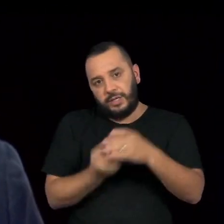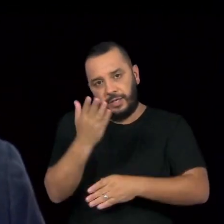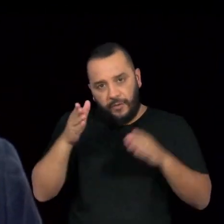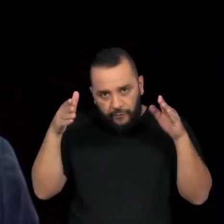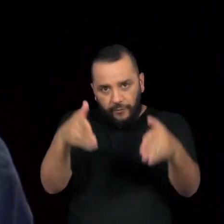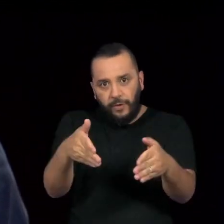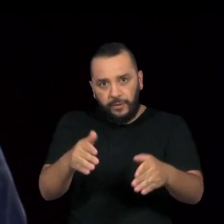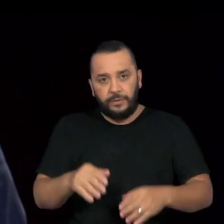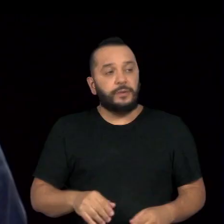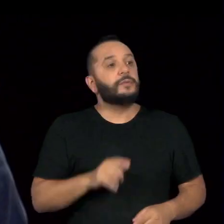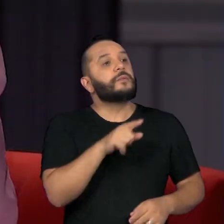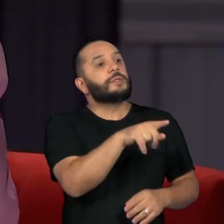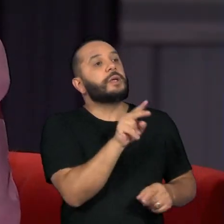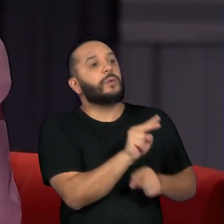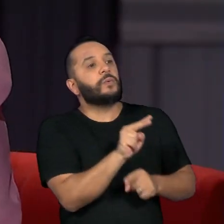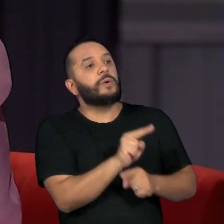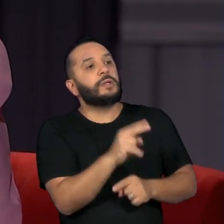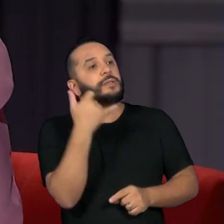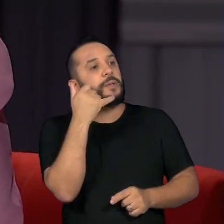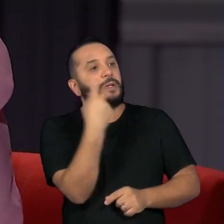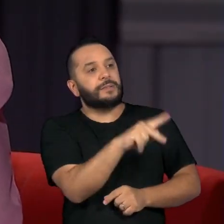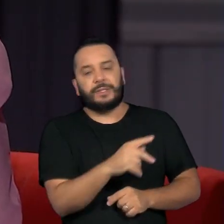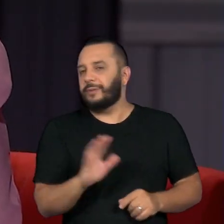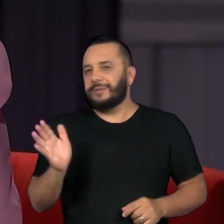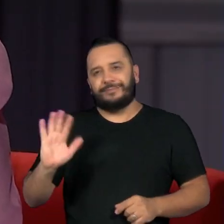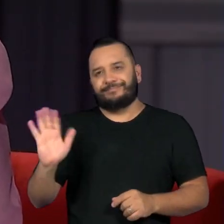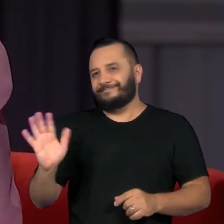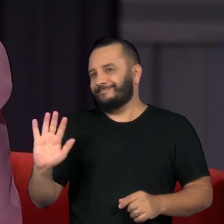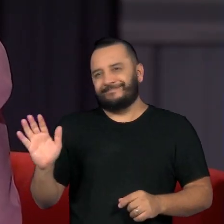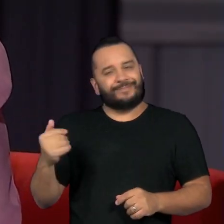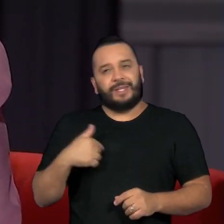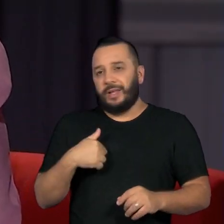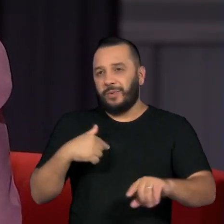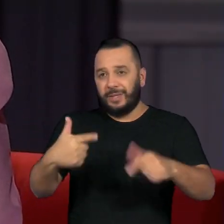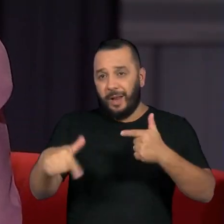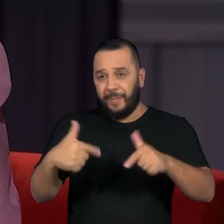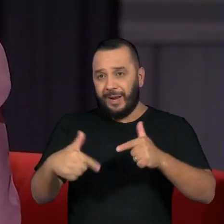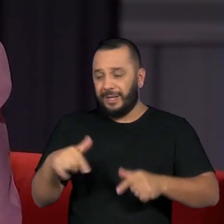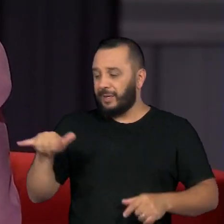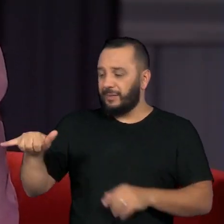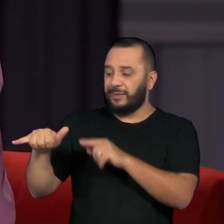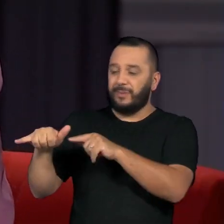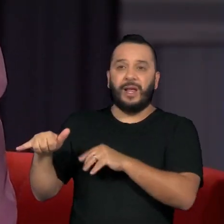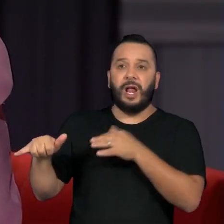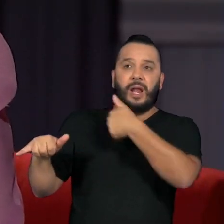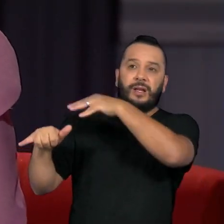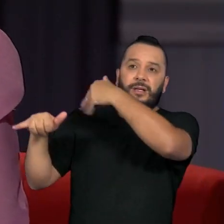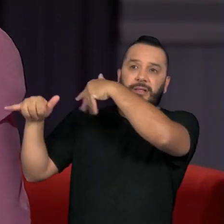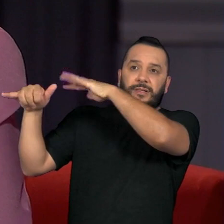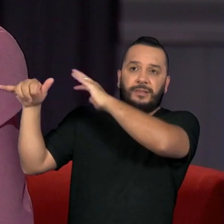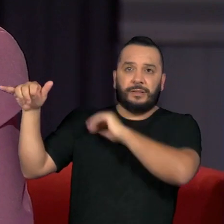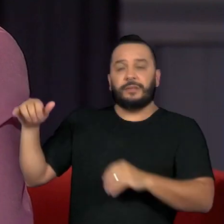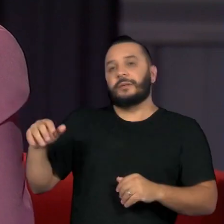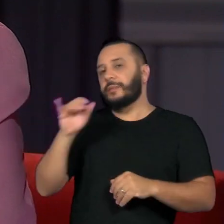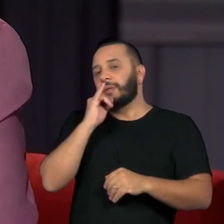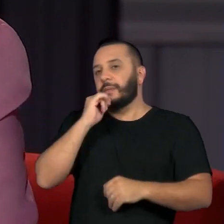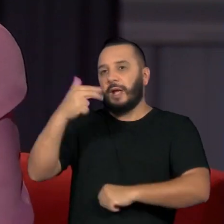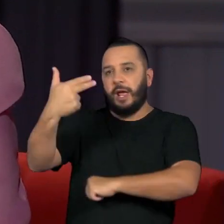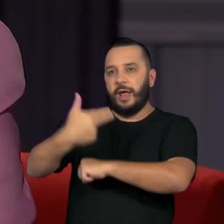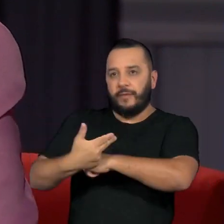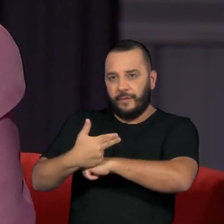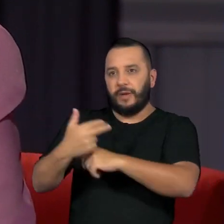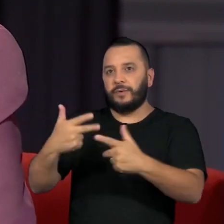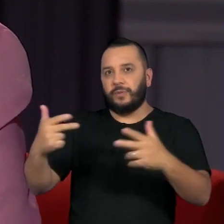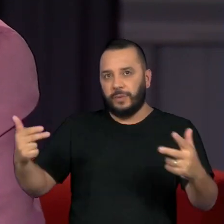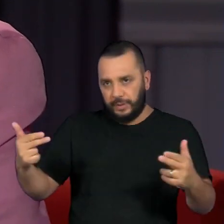seu celular, por exemplo? Eu não fico perto quando eu estou trabalhando. Não fica perto não dele? Não fico perto. Assim, hora de gravar conteúdo, eu vou